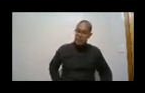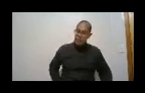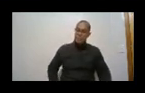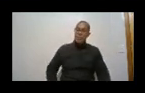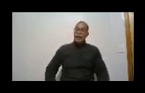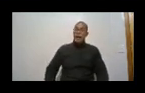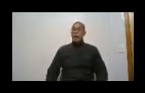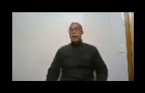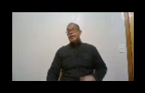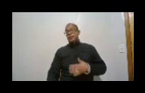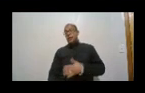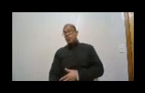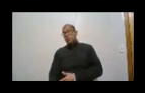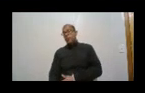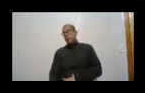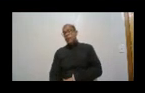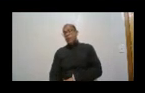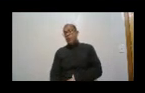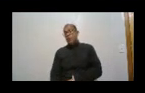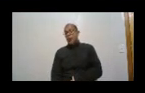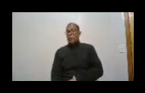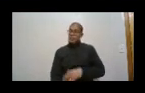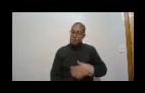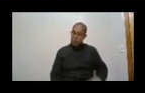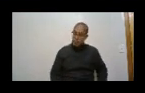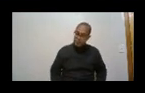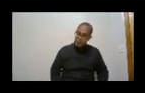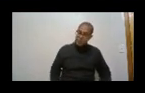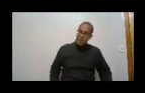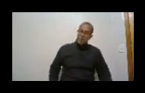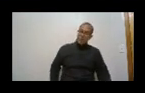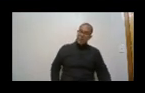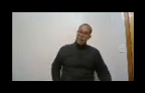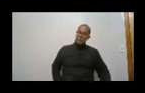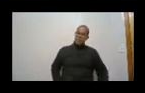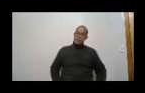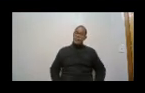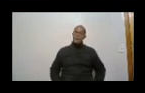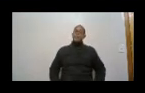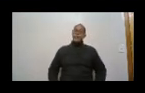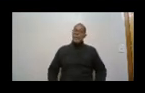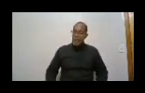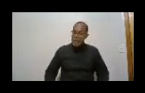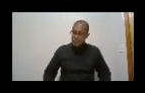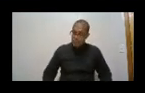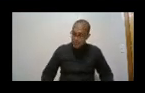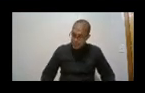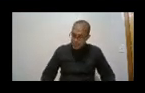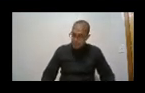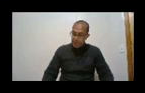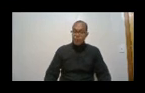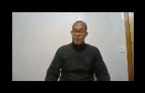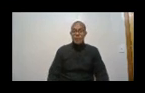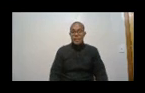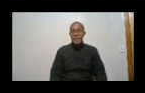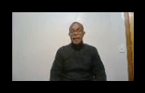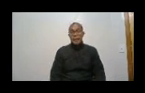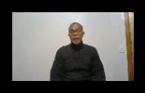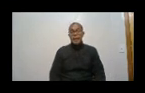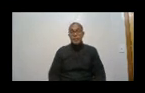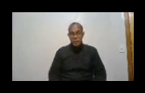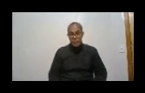que tem aonde? Agora não tem só no pulmão, tem no coração. E o que vai acontecer? Lá no coração ele vai